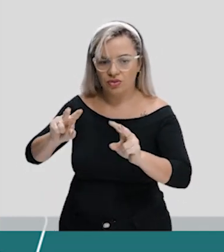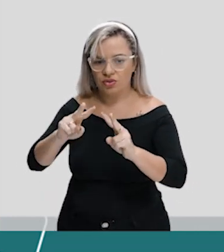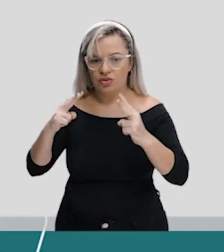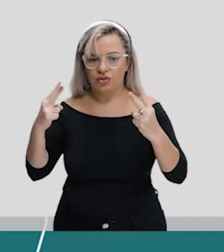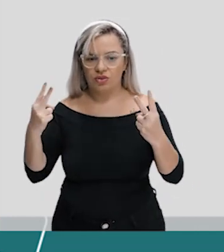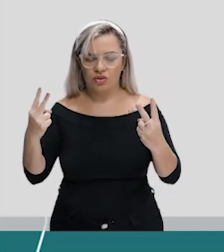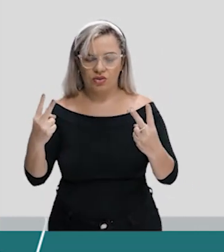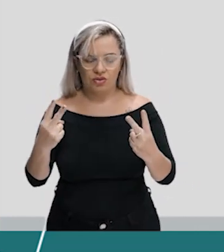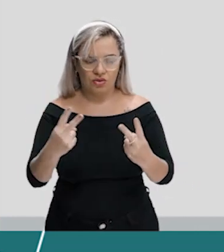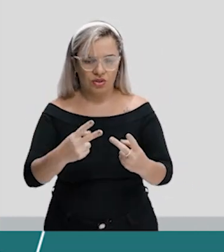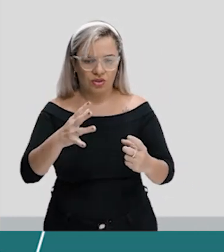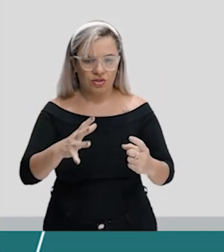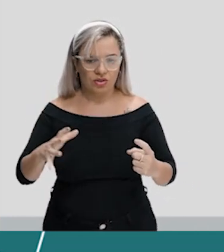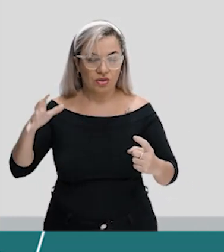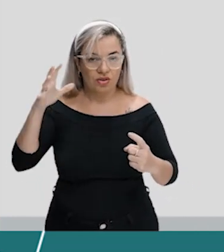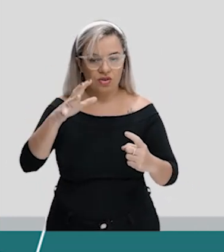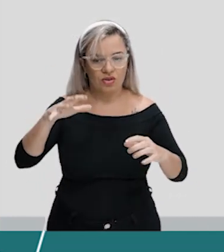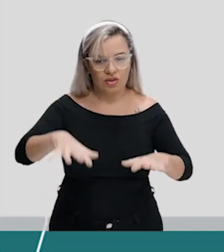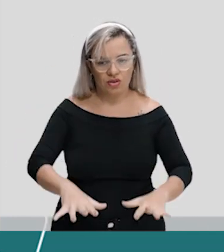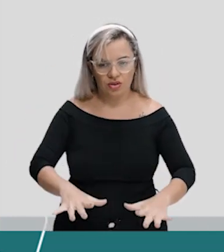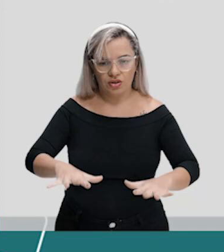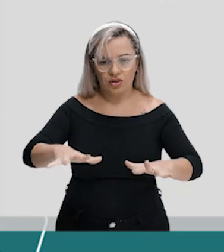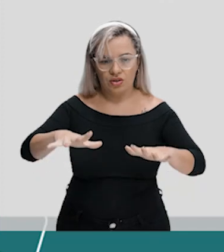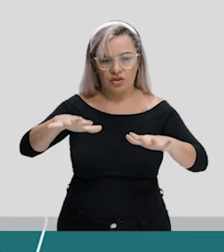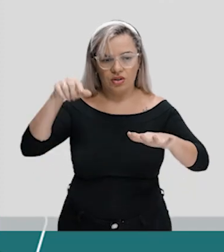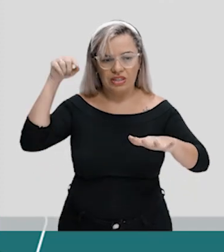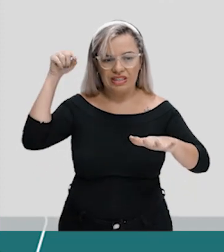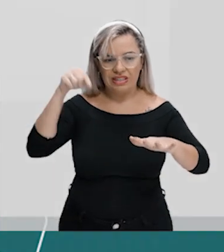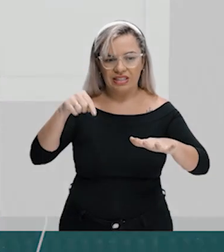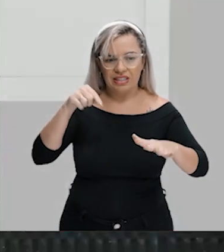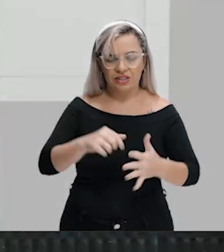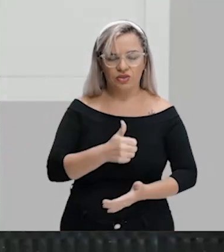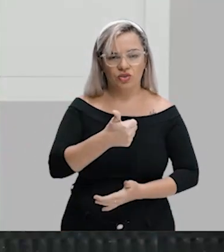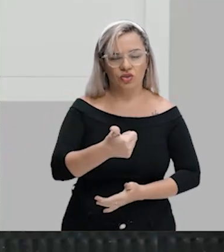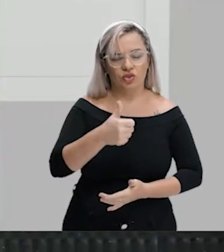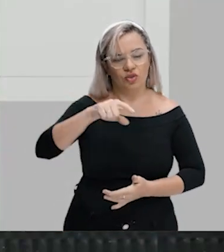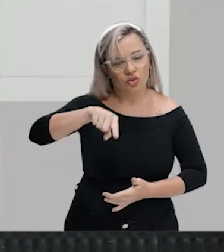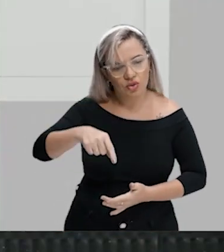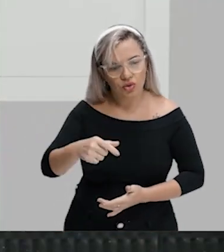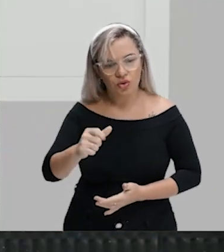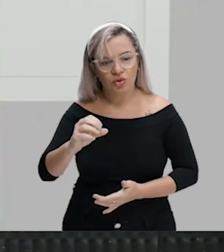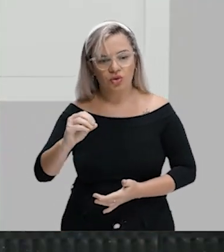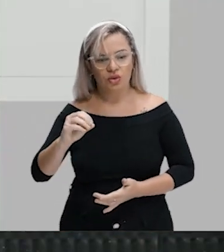quadrado. Ok? Bom, então vamos lá. Então, a questão diz que o trabalho